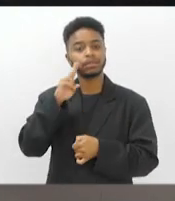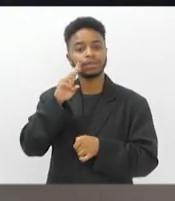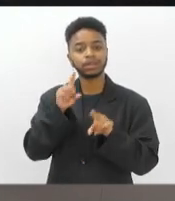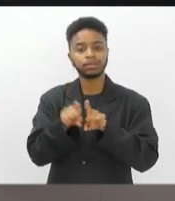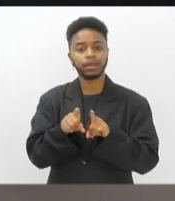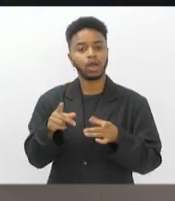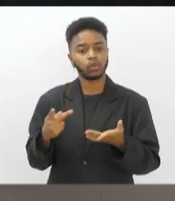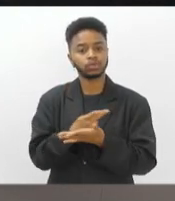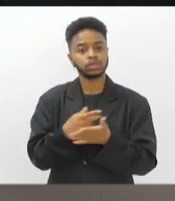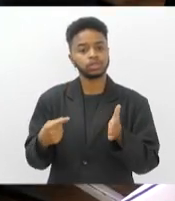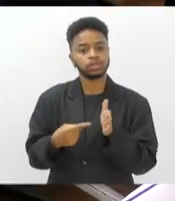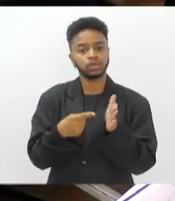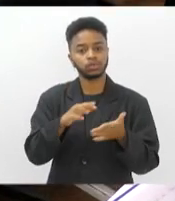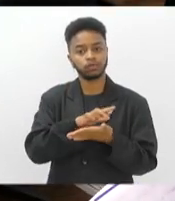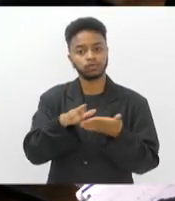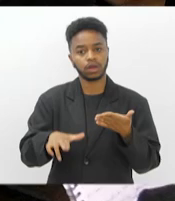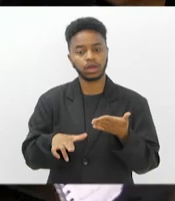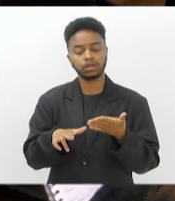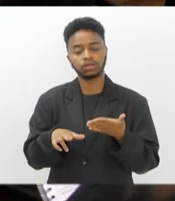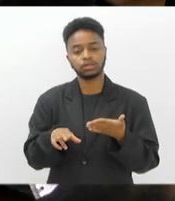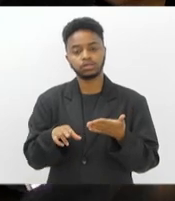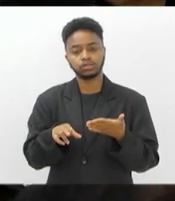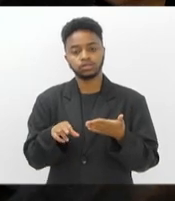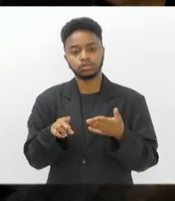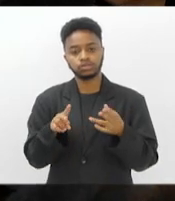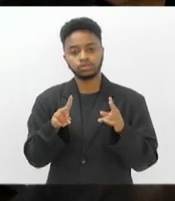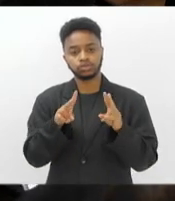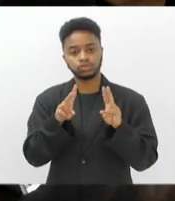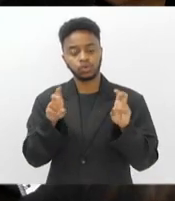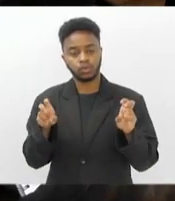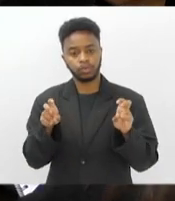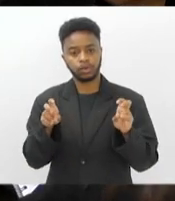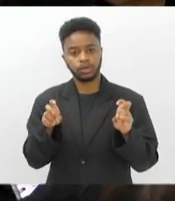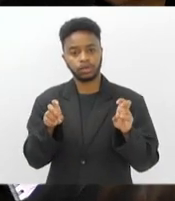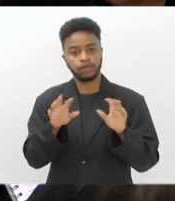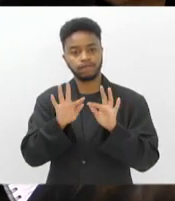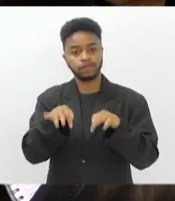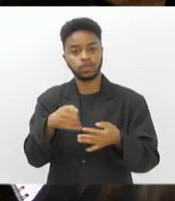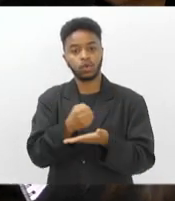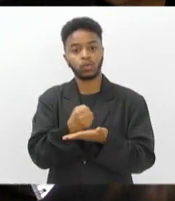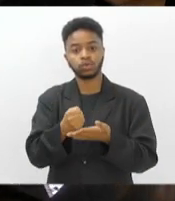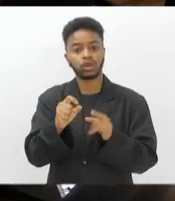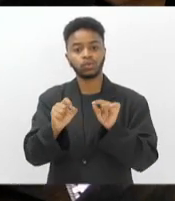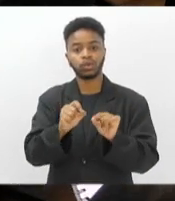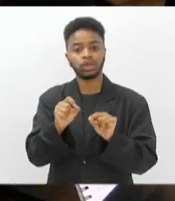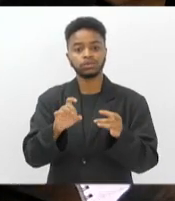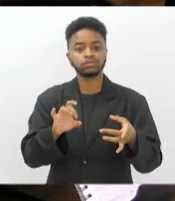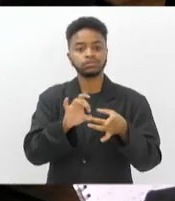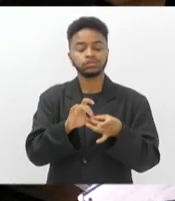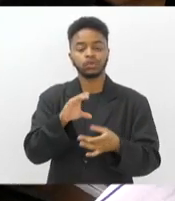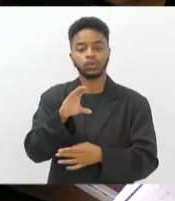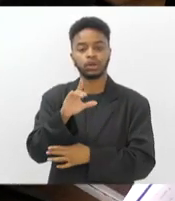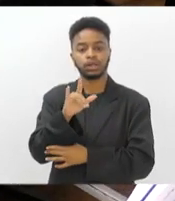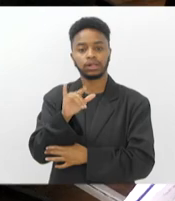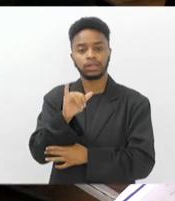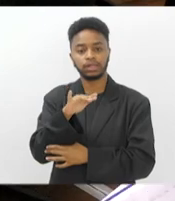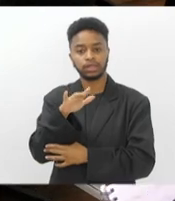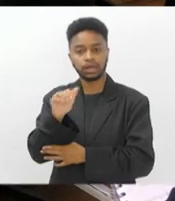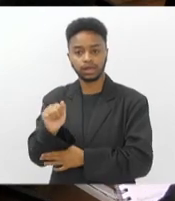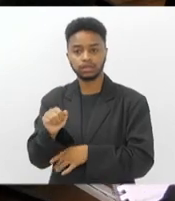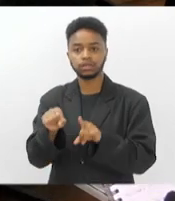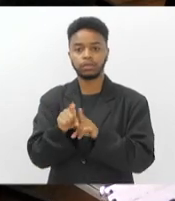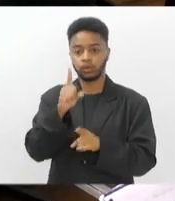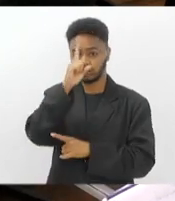muitas denúncias aqui de de encerramento de contrato com clínicas e hospitais E aí as